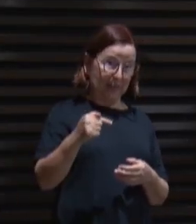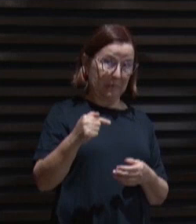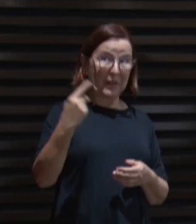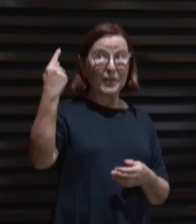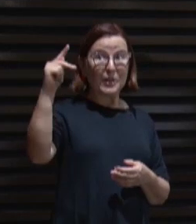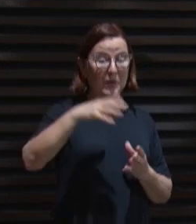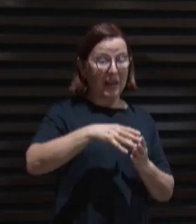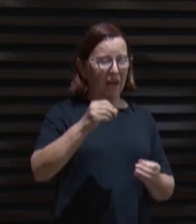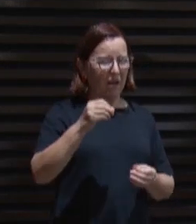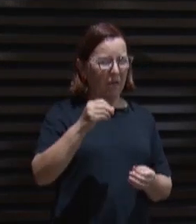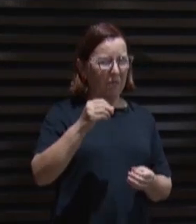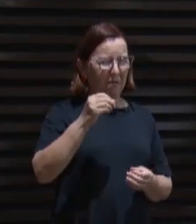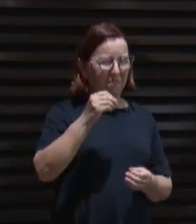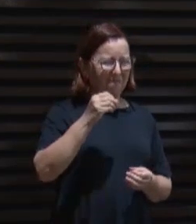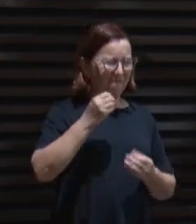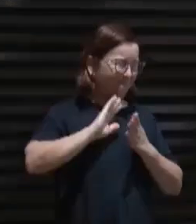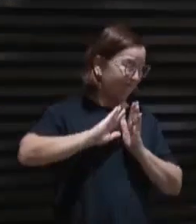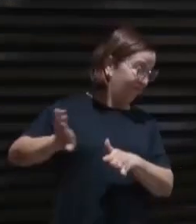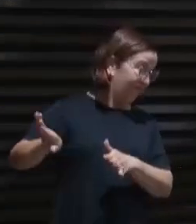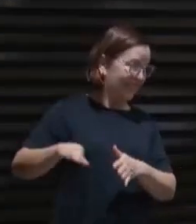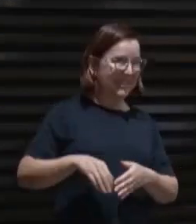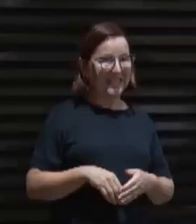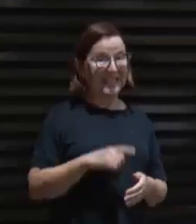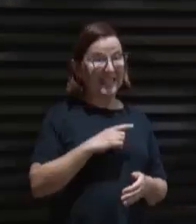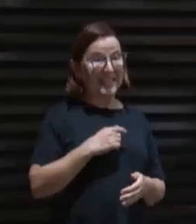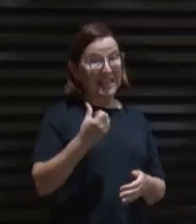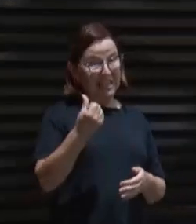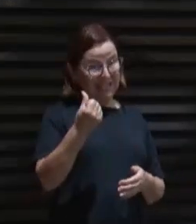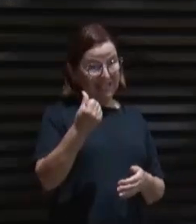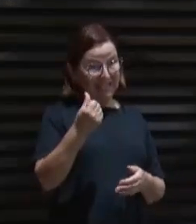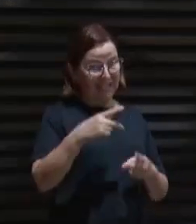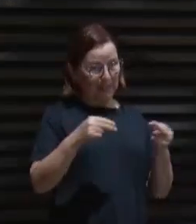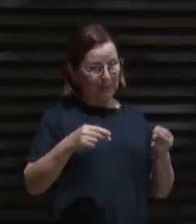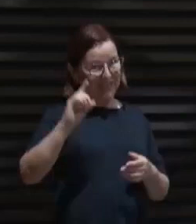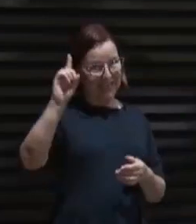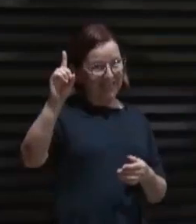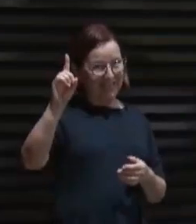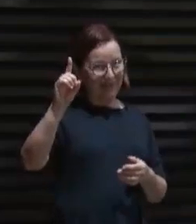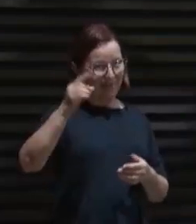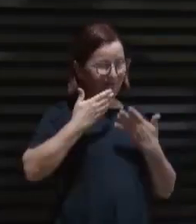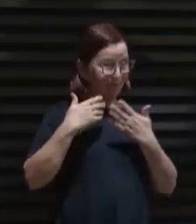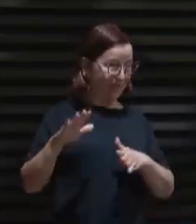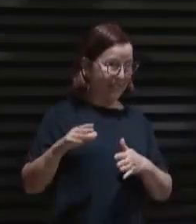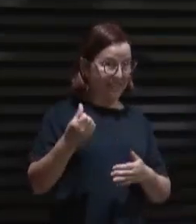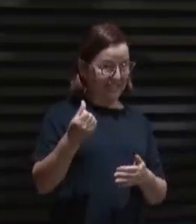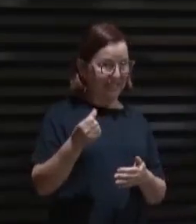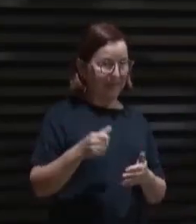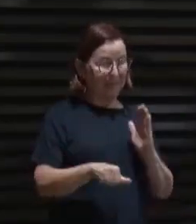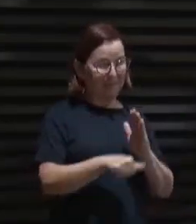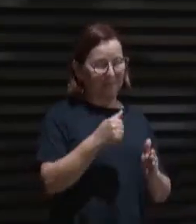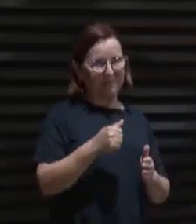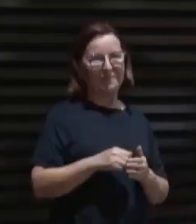alma abomina. Presta atenção, tem 6 coisas que Deus aborrece. 6 coisas. Vamos ver.